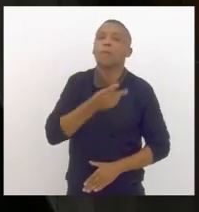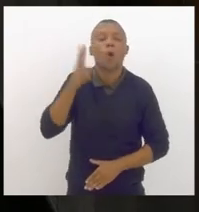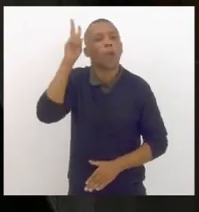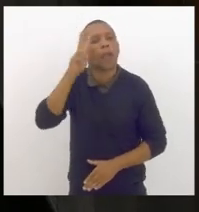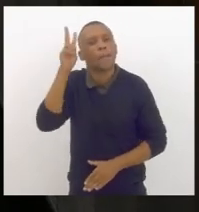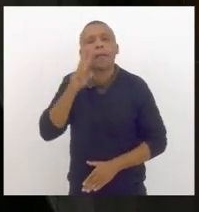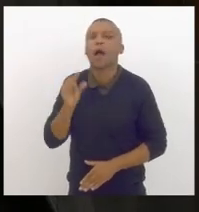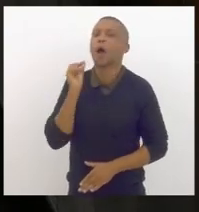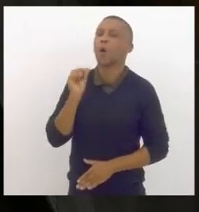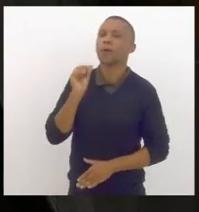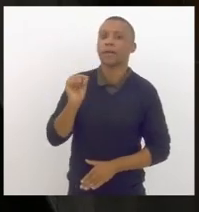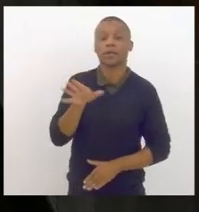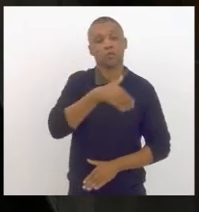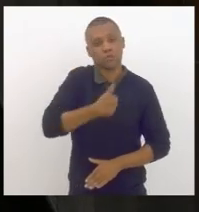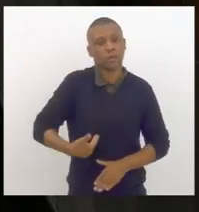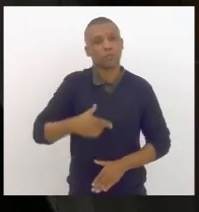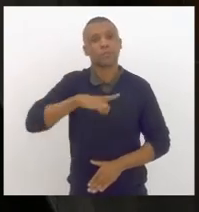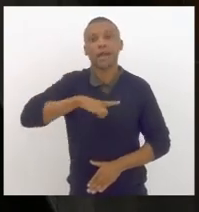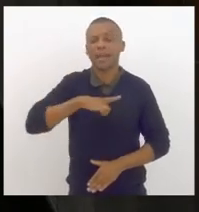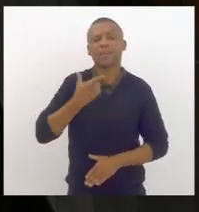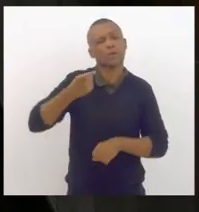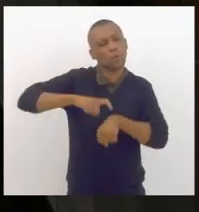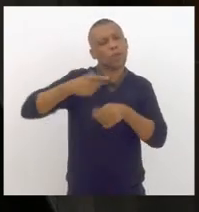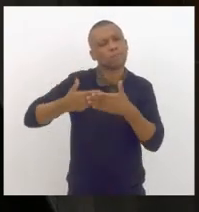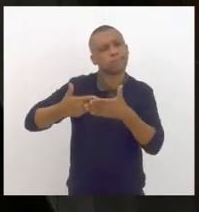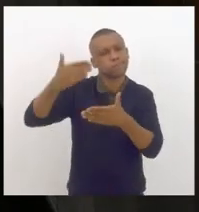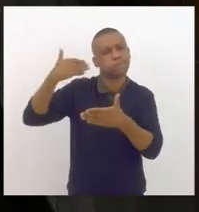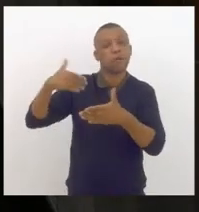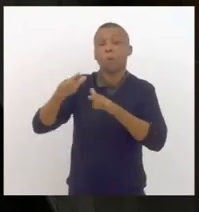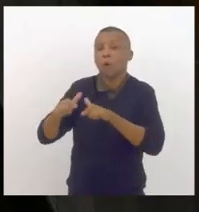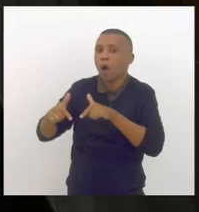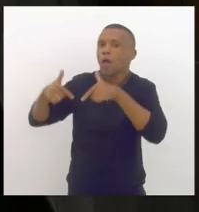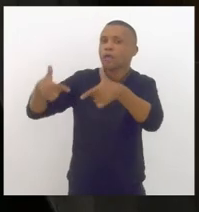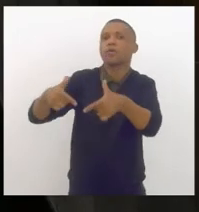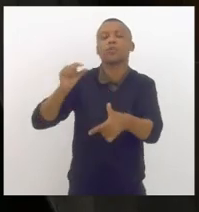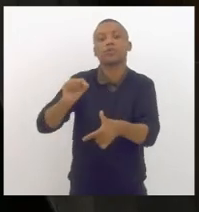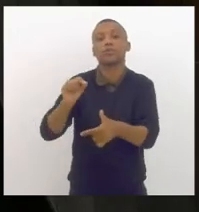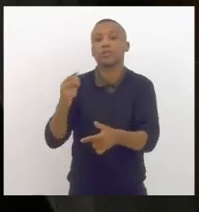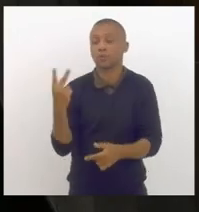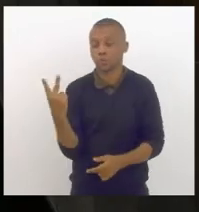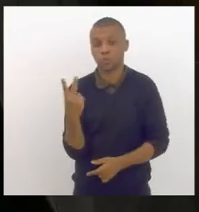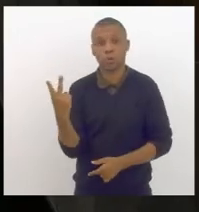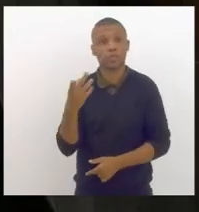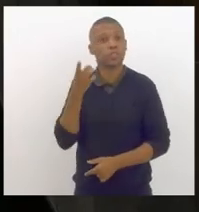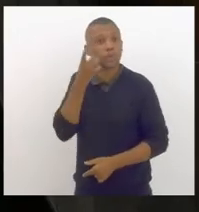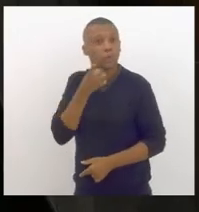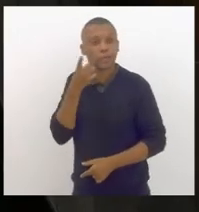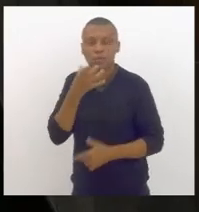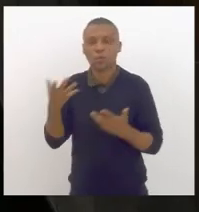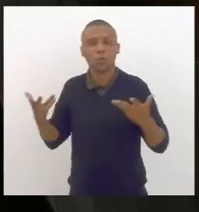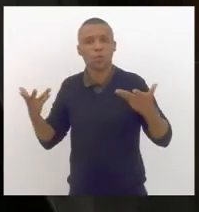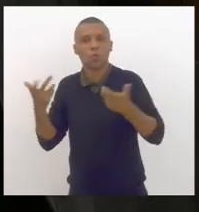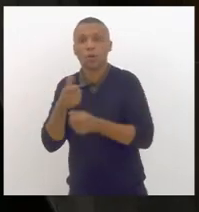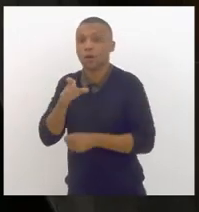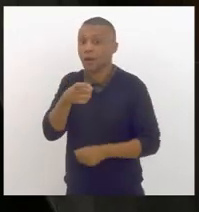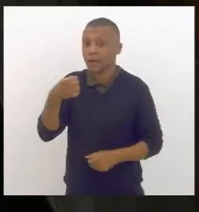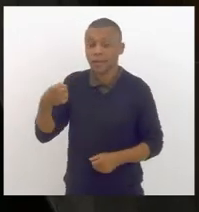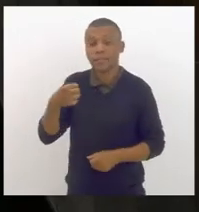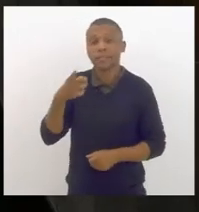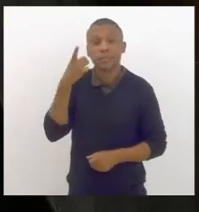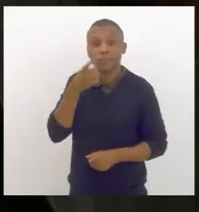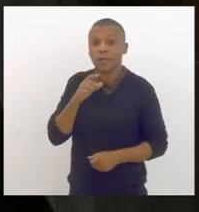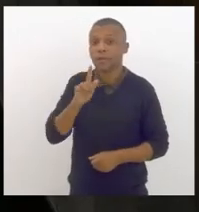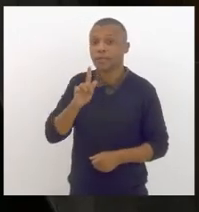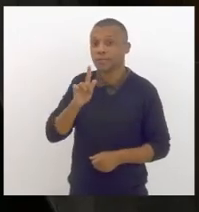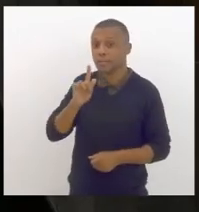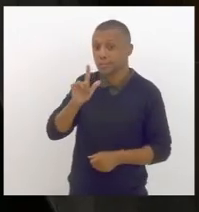que o Estado dispõe há algum tempo, por iniciativa de dois brilhantes parlamentares, o ex-deputado Gilberto Palmares